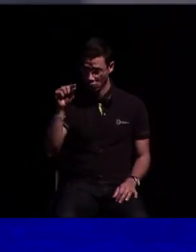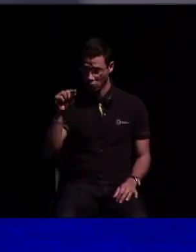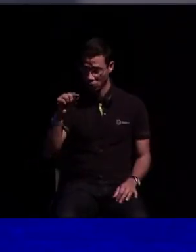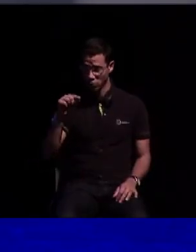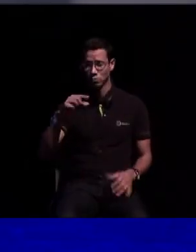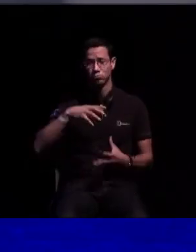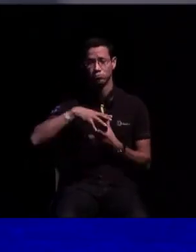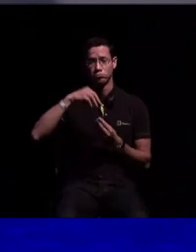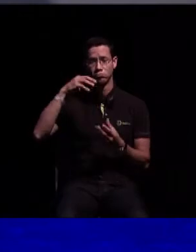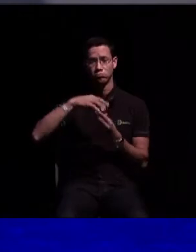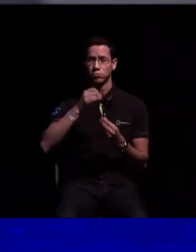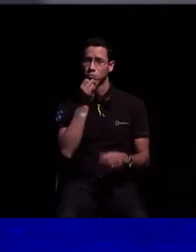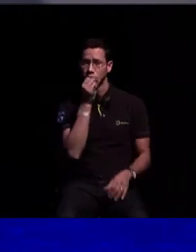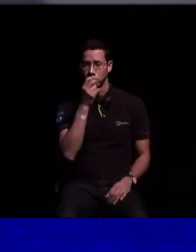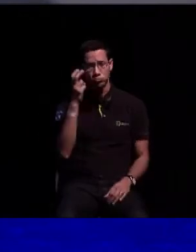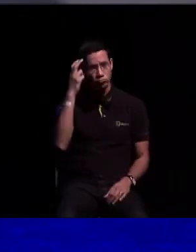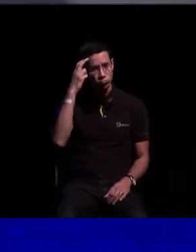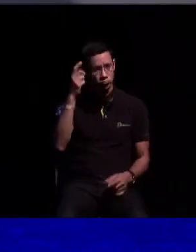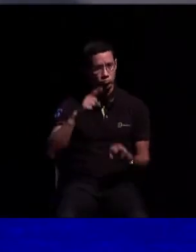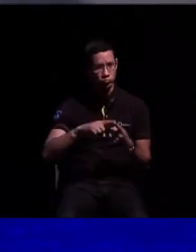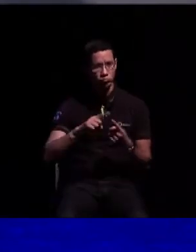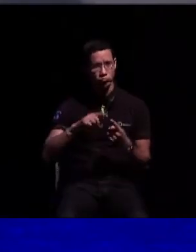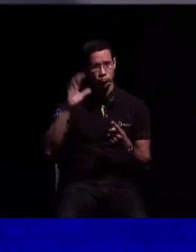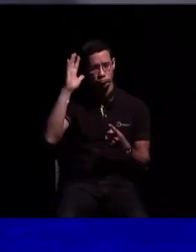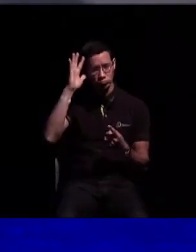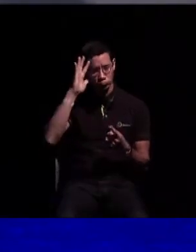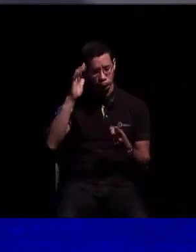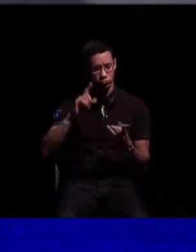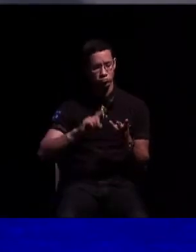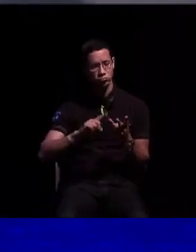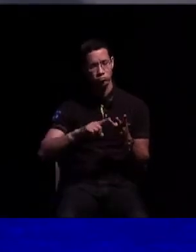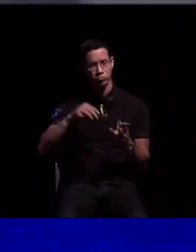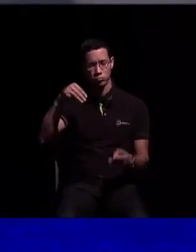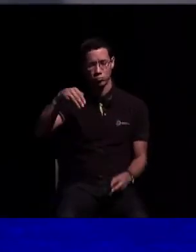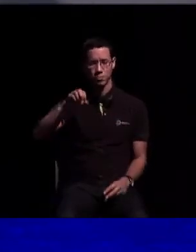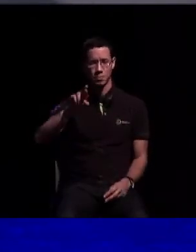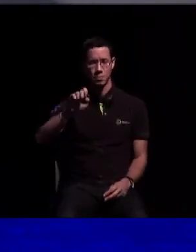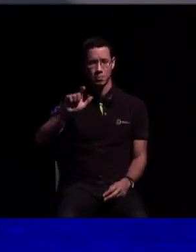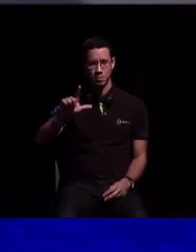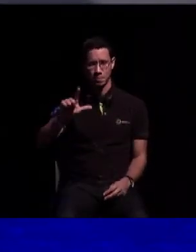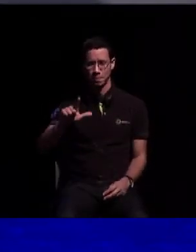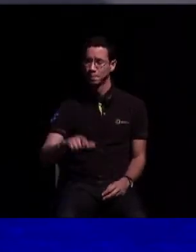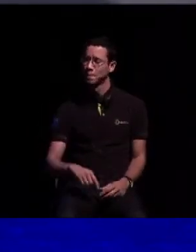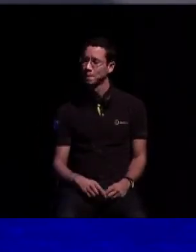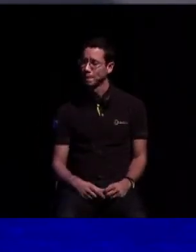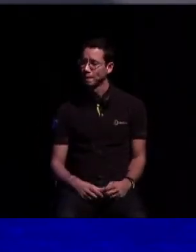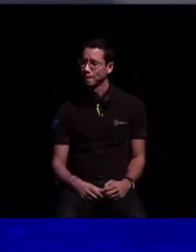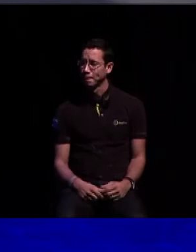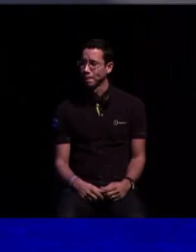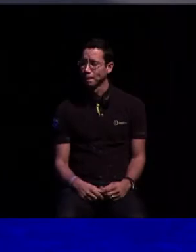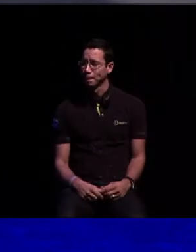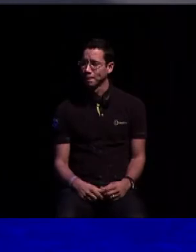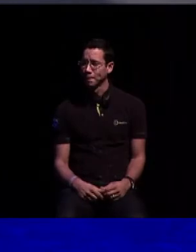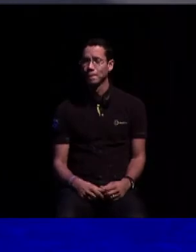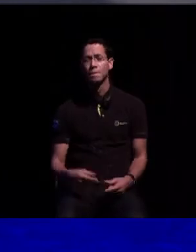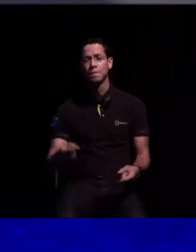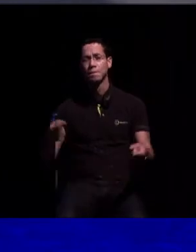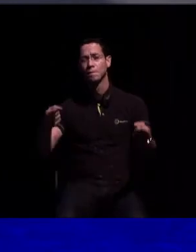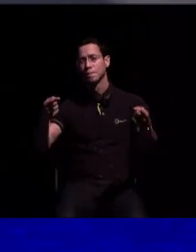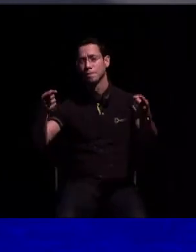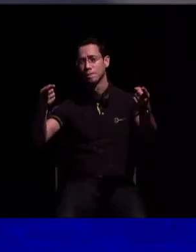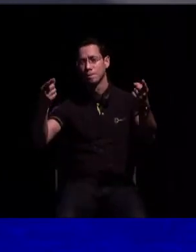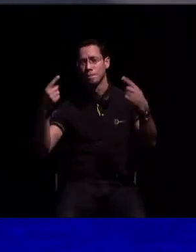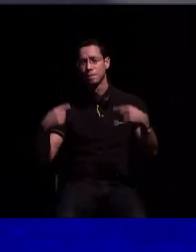Inteligência, capacidade de reflexão, moralidade, especialmente moralidade. Tá? E a oposição